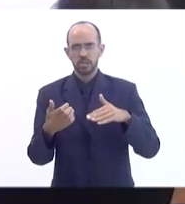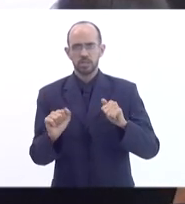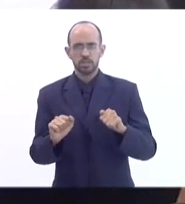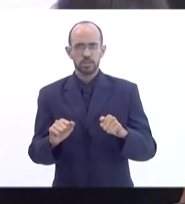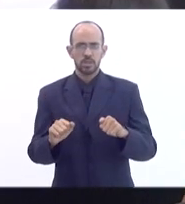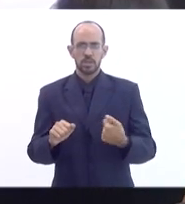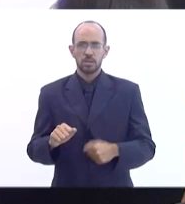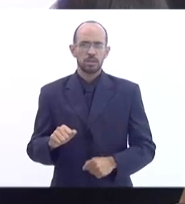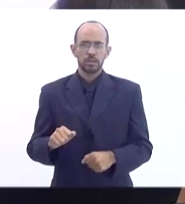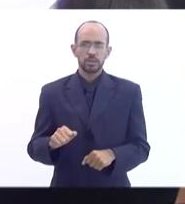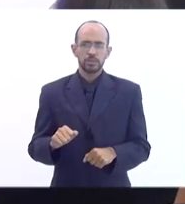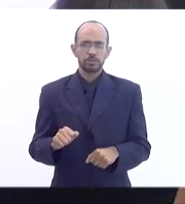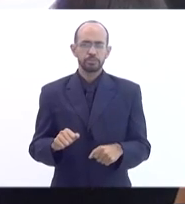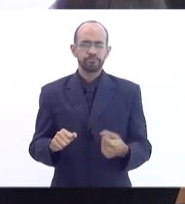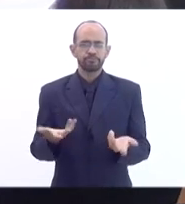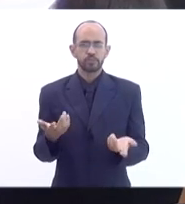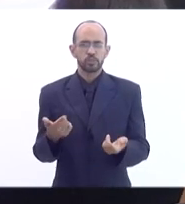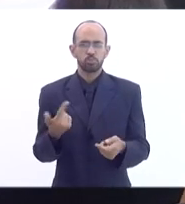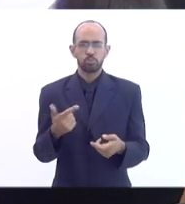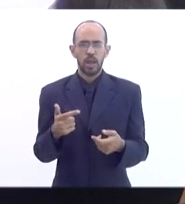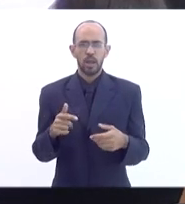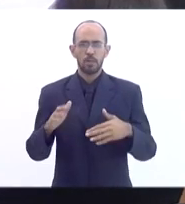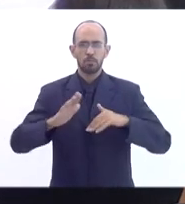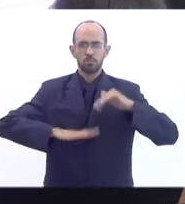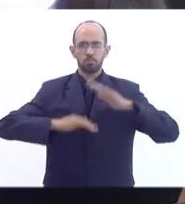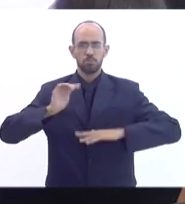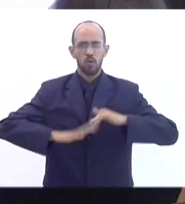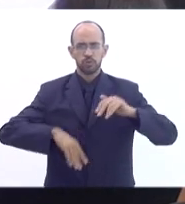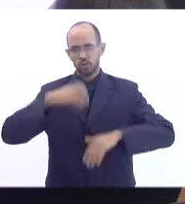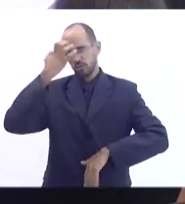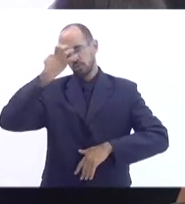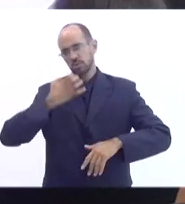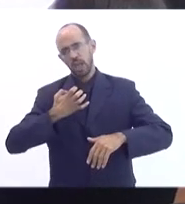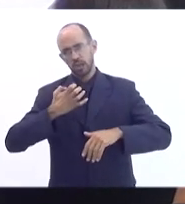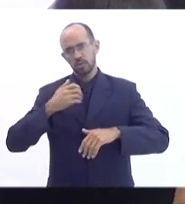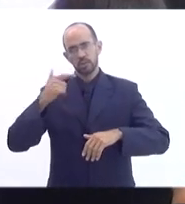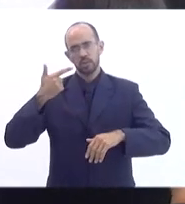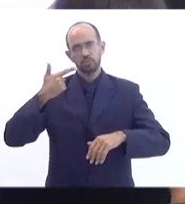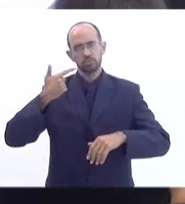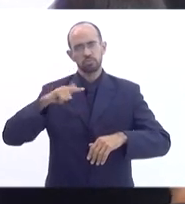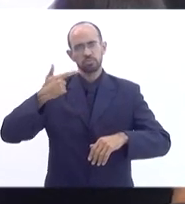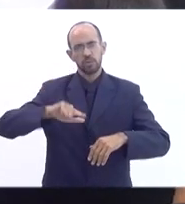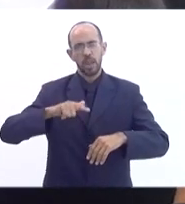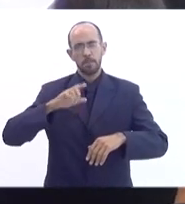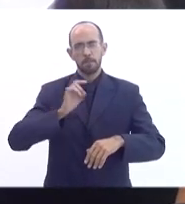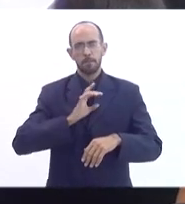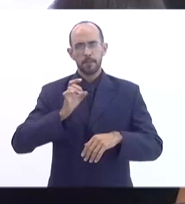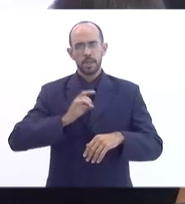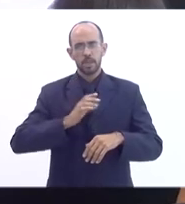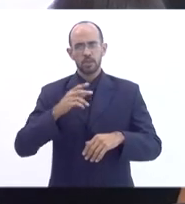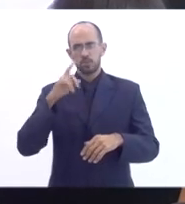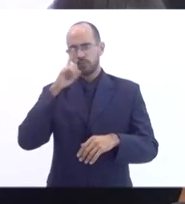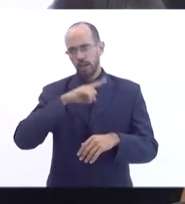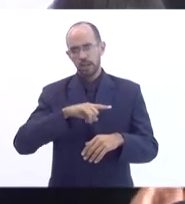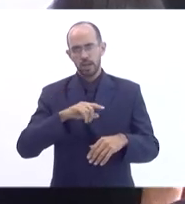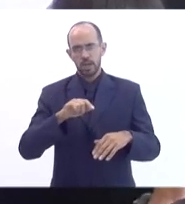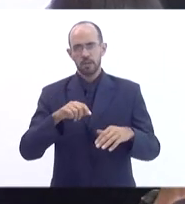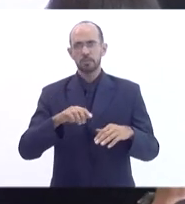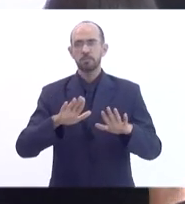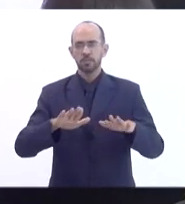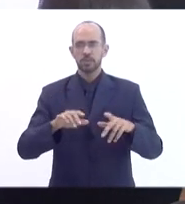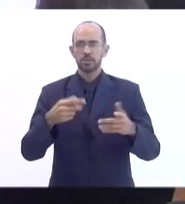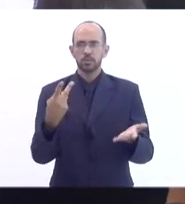quinta categoria E que eu não tenho medo de errado em ser processado não obviamente teve maracutaia no comando da PM